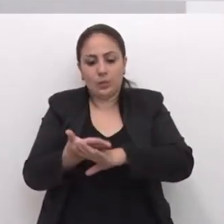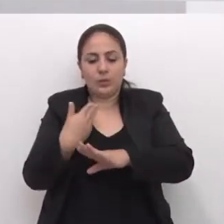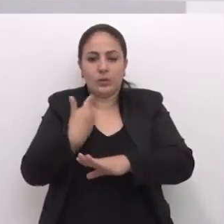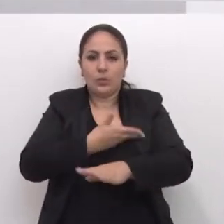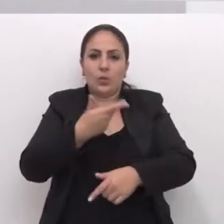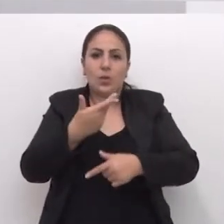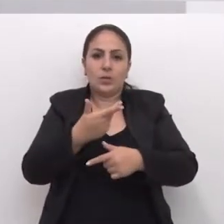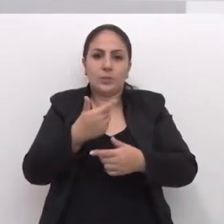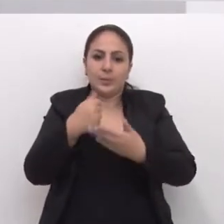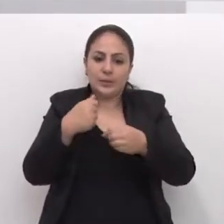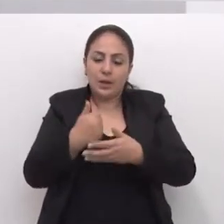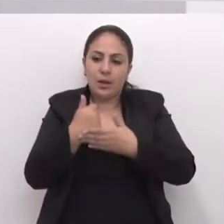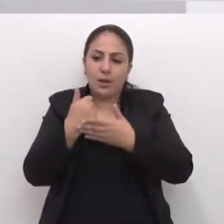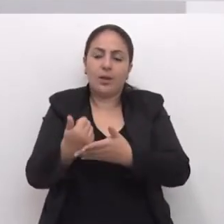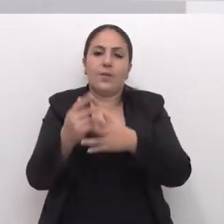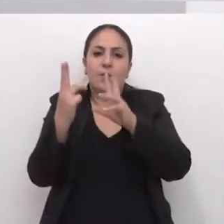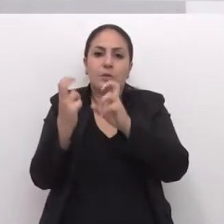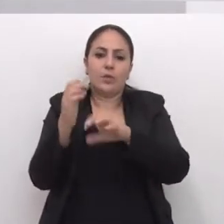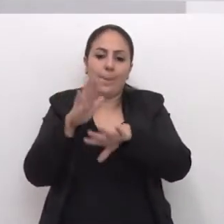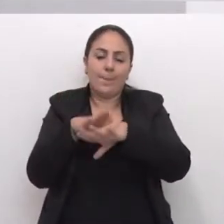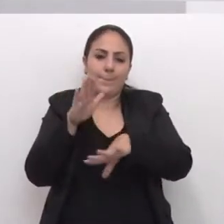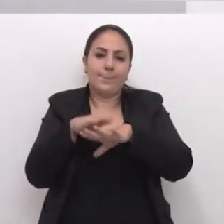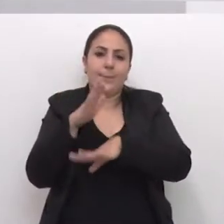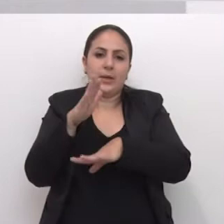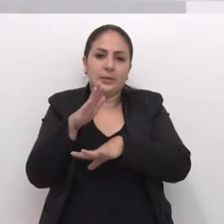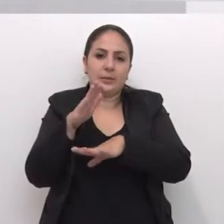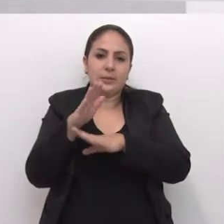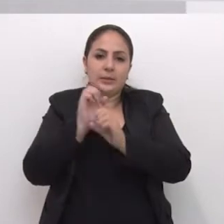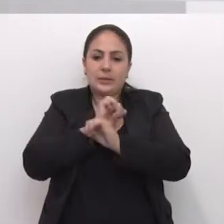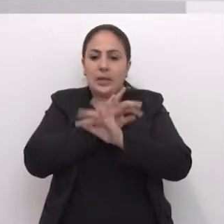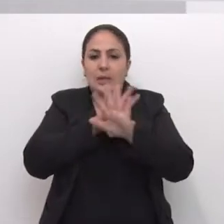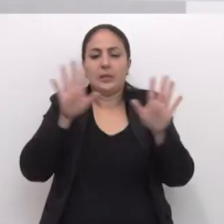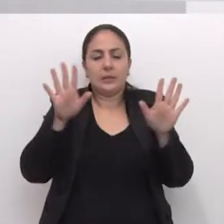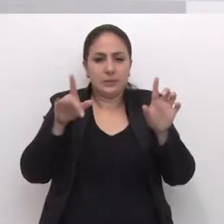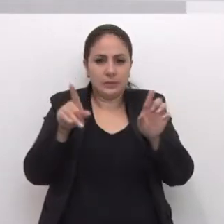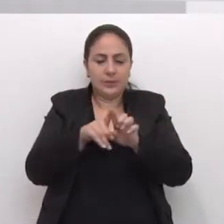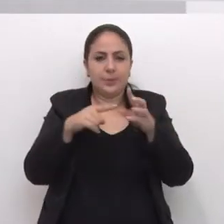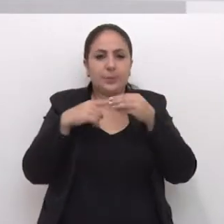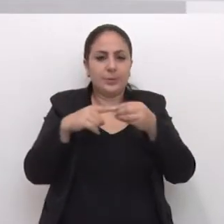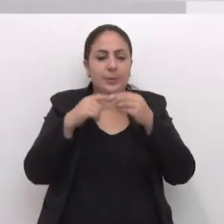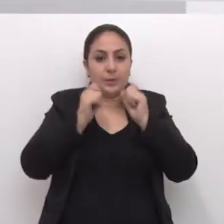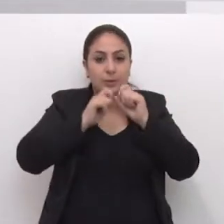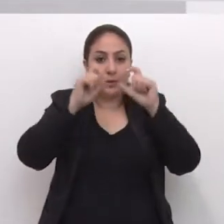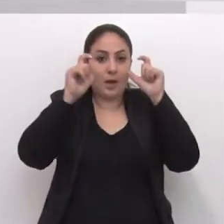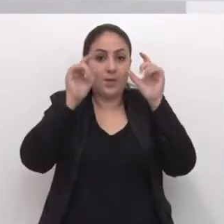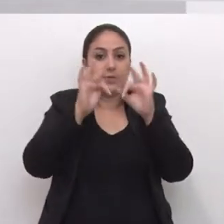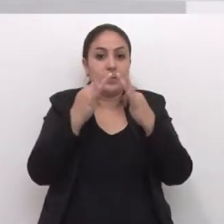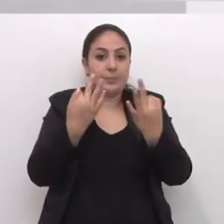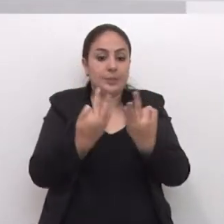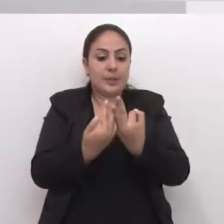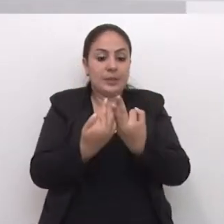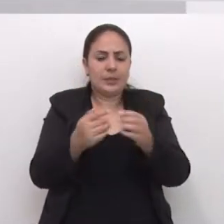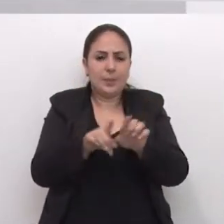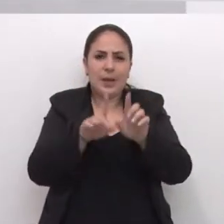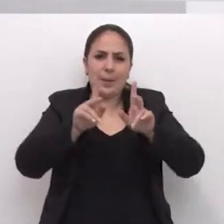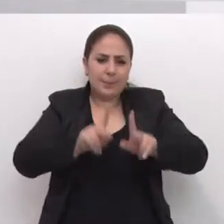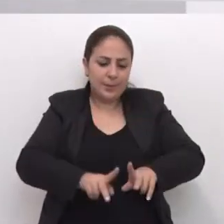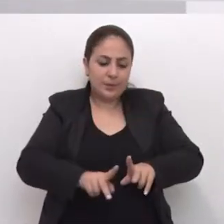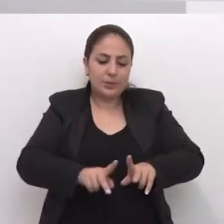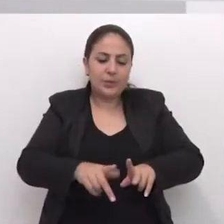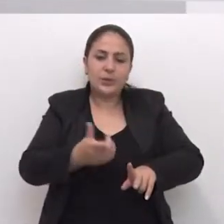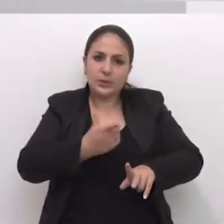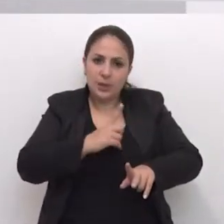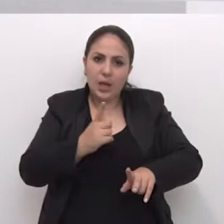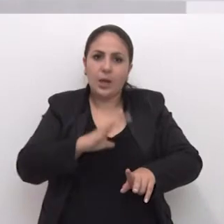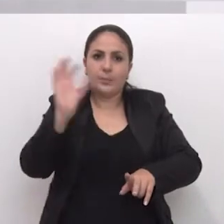que a gente tem que levar esse tema com muito mais seriedade e principalmente esse alerta para os familiares, aquela